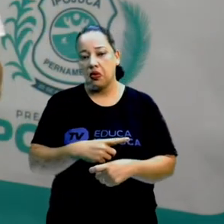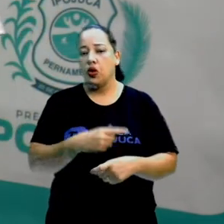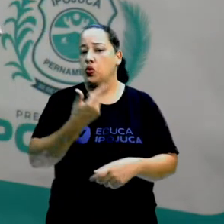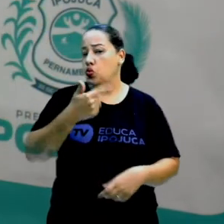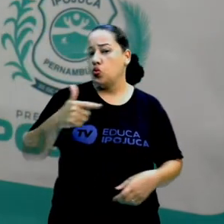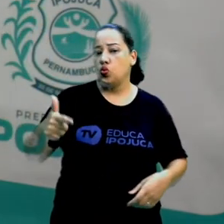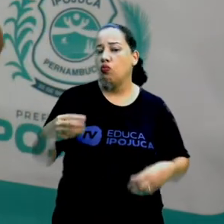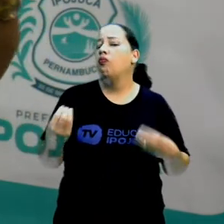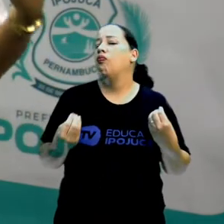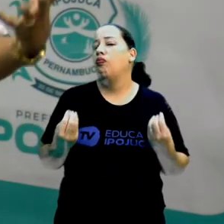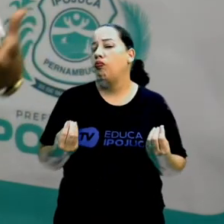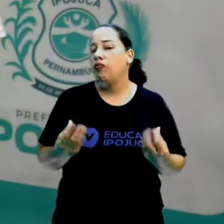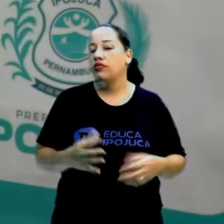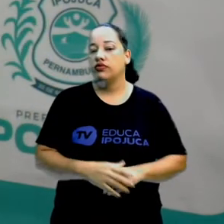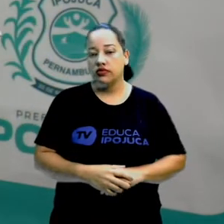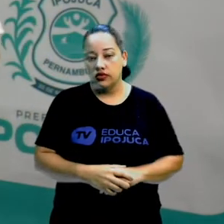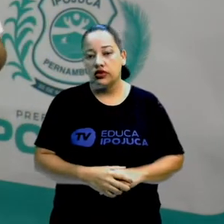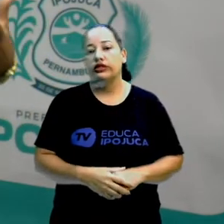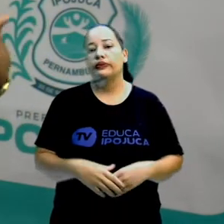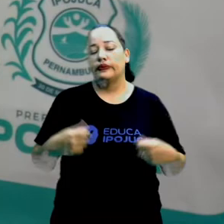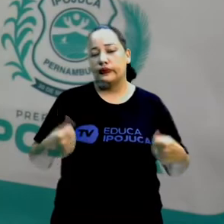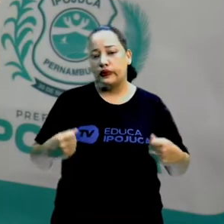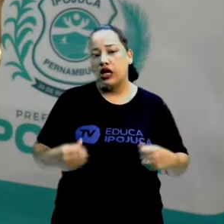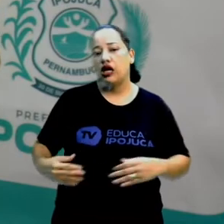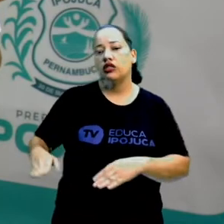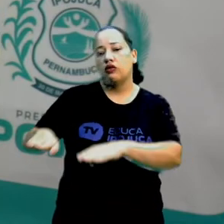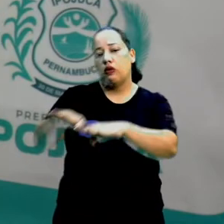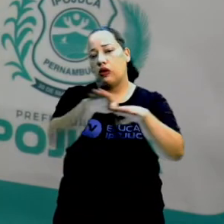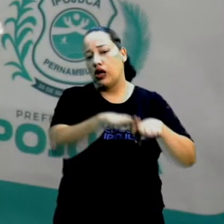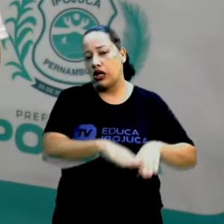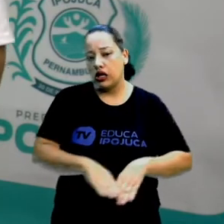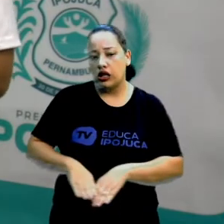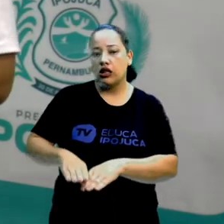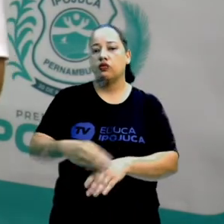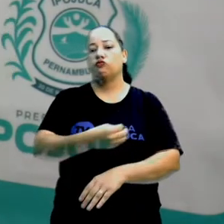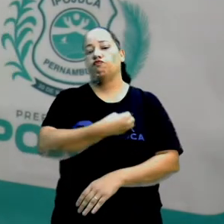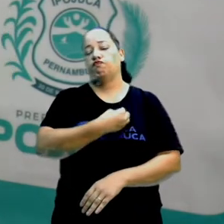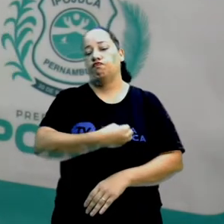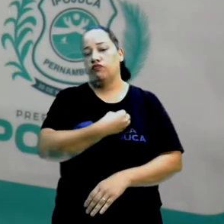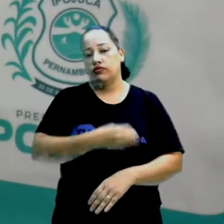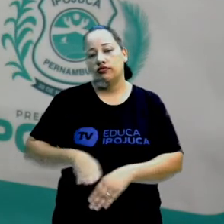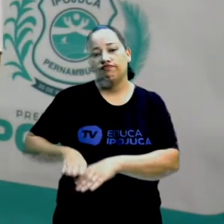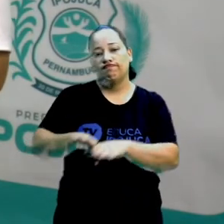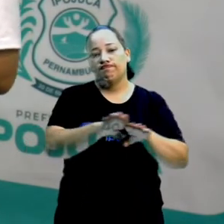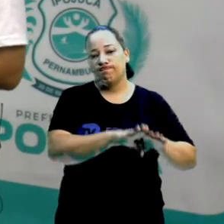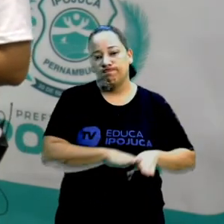cadeia alimentar, nesse equilíbrio do nosso processo de desenvolvimento da nossa vida?